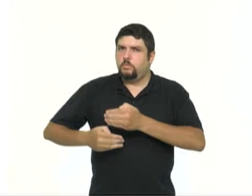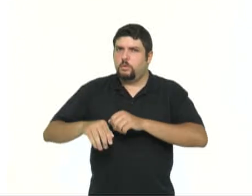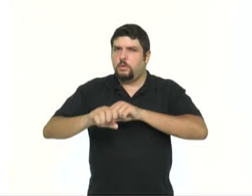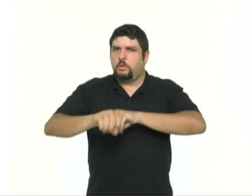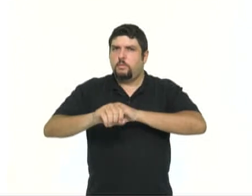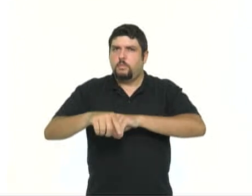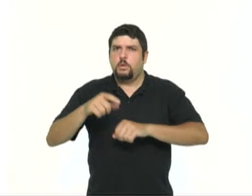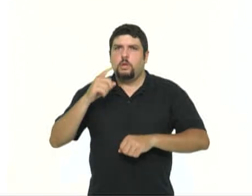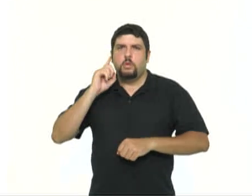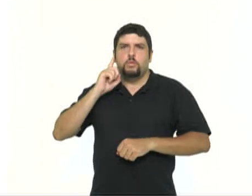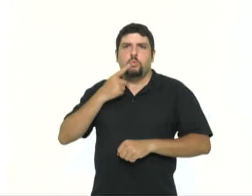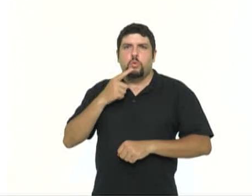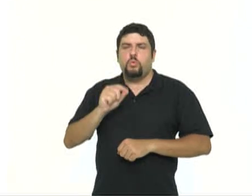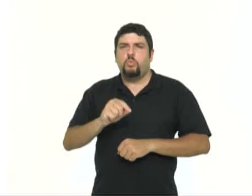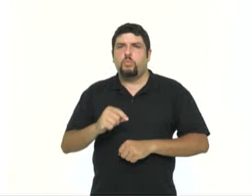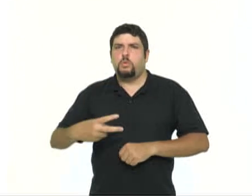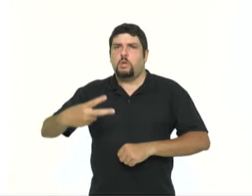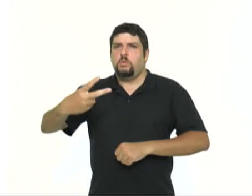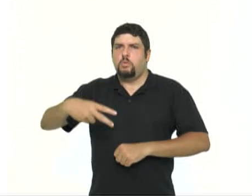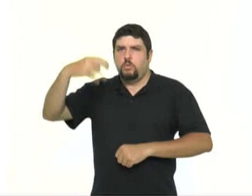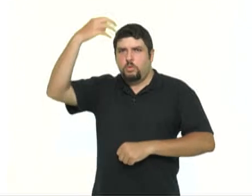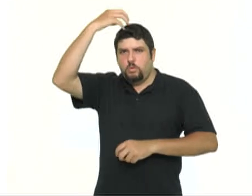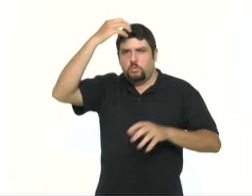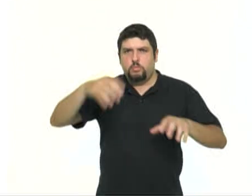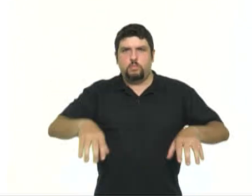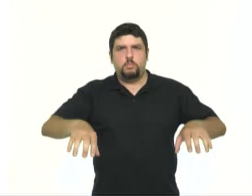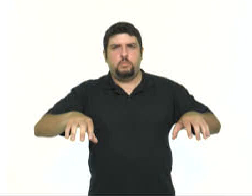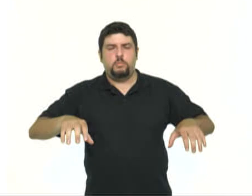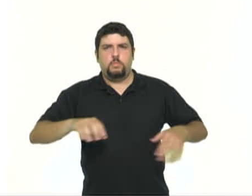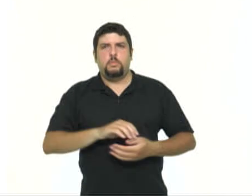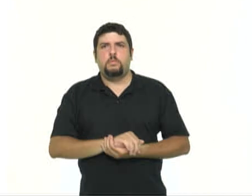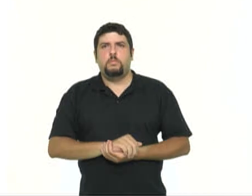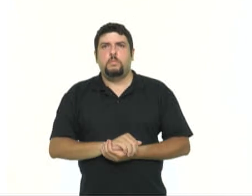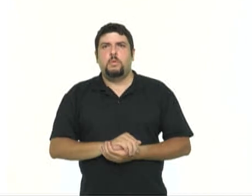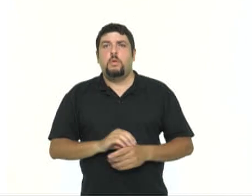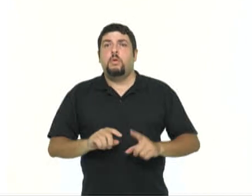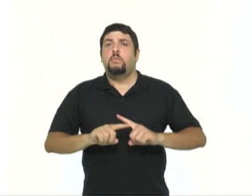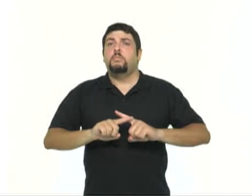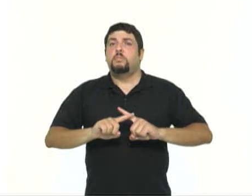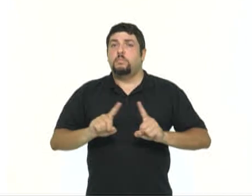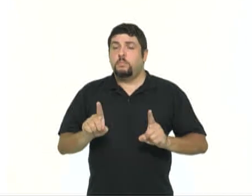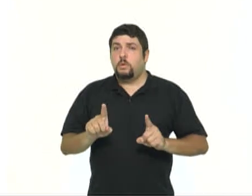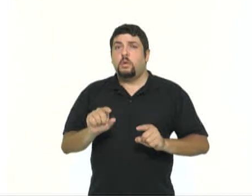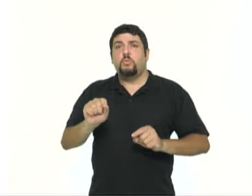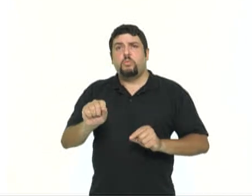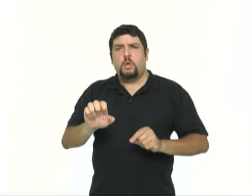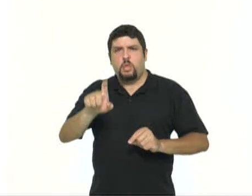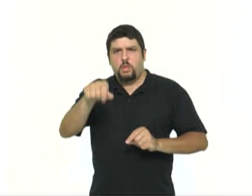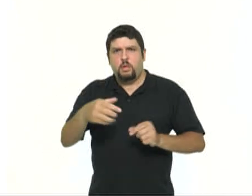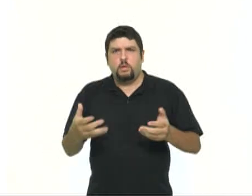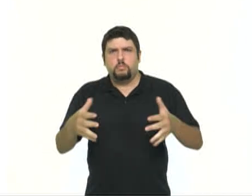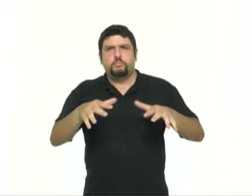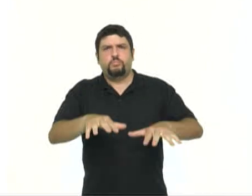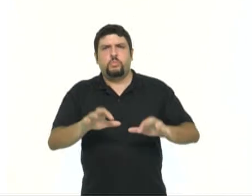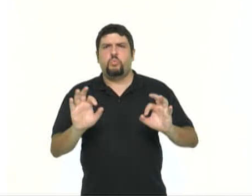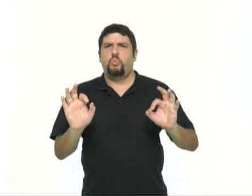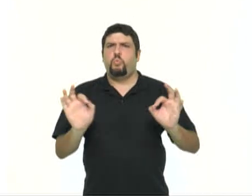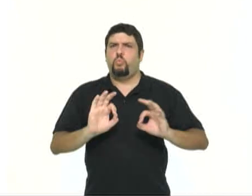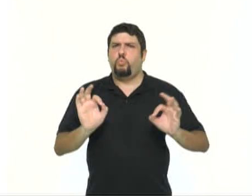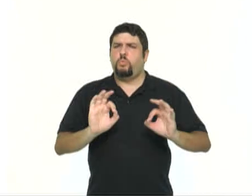ao Segundo Reinado. No entanto, esse ato não se configurou como inclusivo, já que se